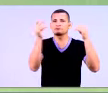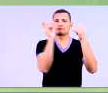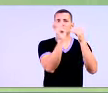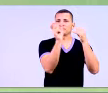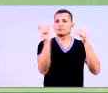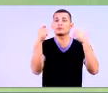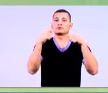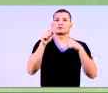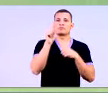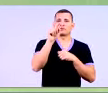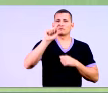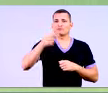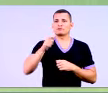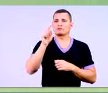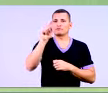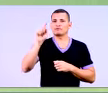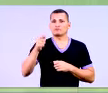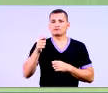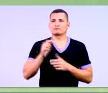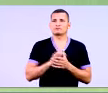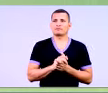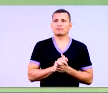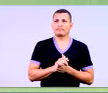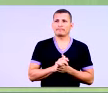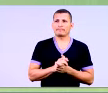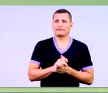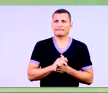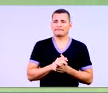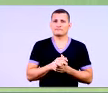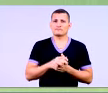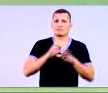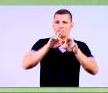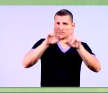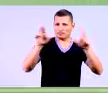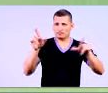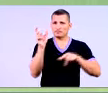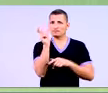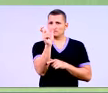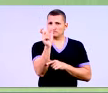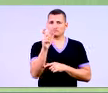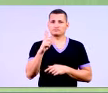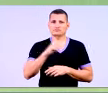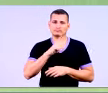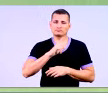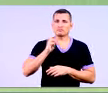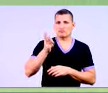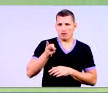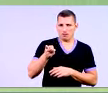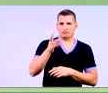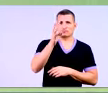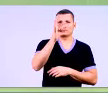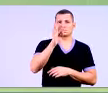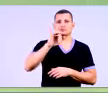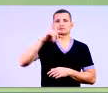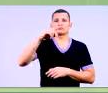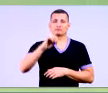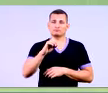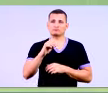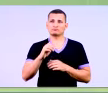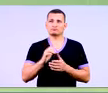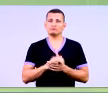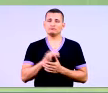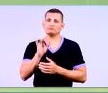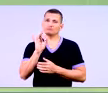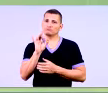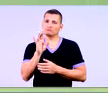ponto-evírgula diversas vagas se diversas variáveis possuem o mesmo tipo basta definir no